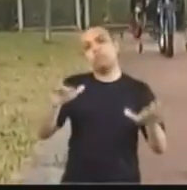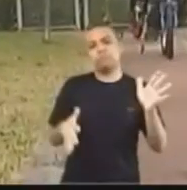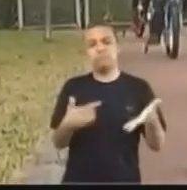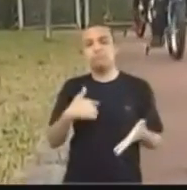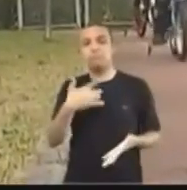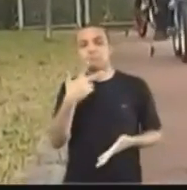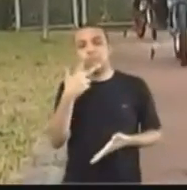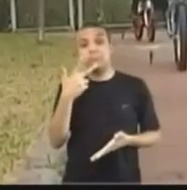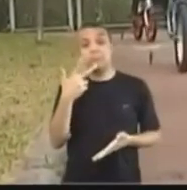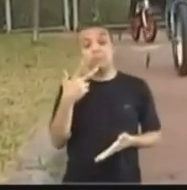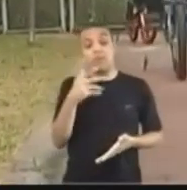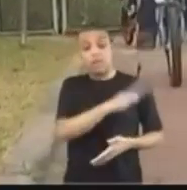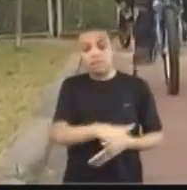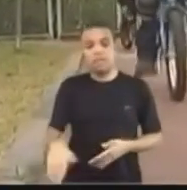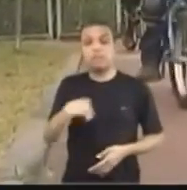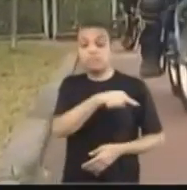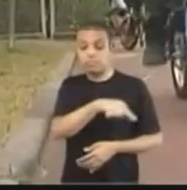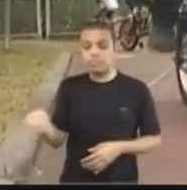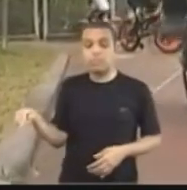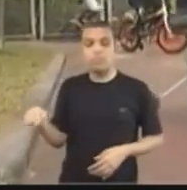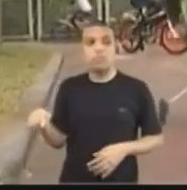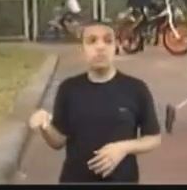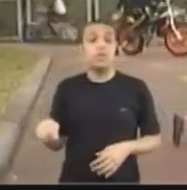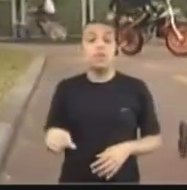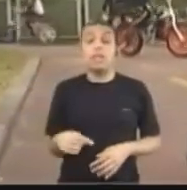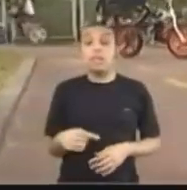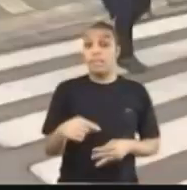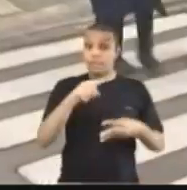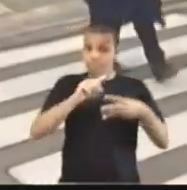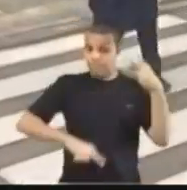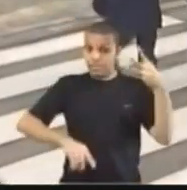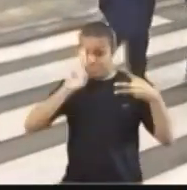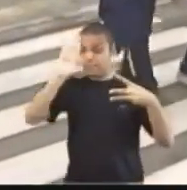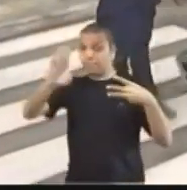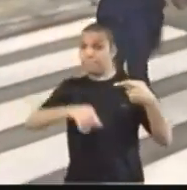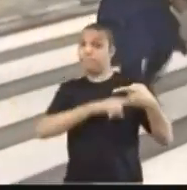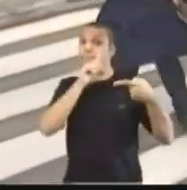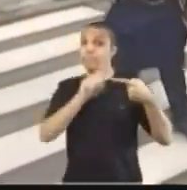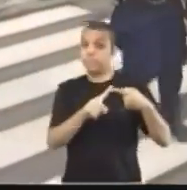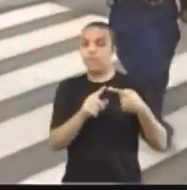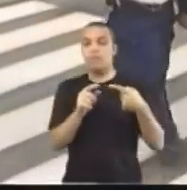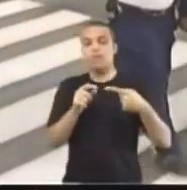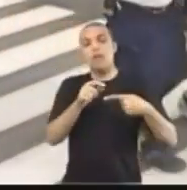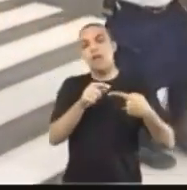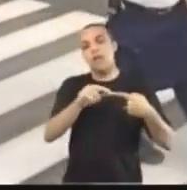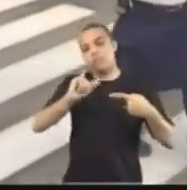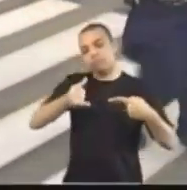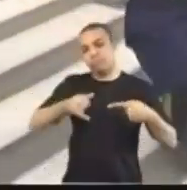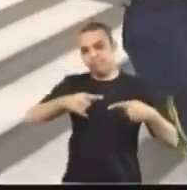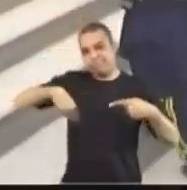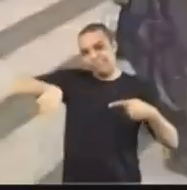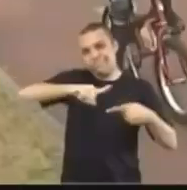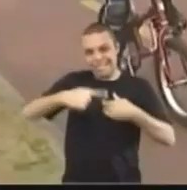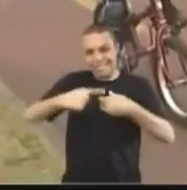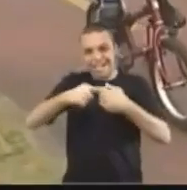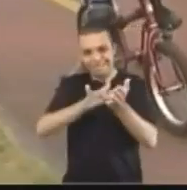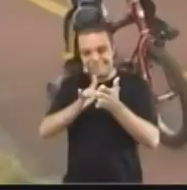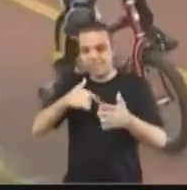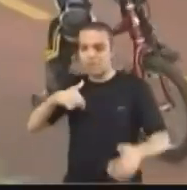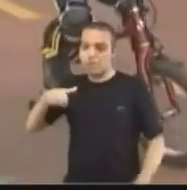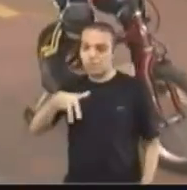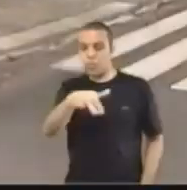eh eh transitam em três momentos primeiro como pedestres as crianças depois